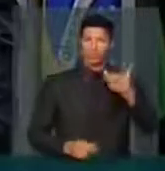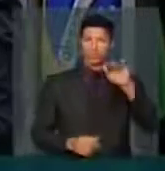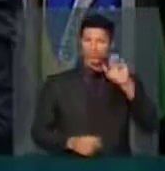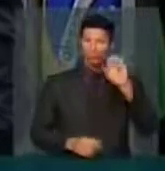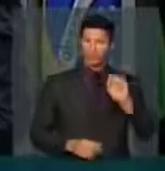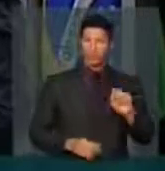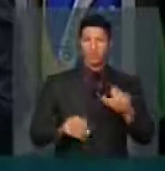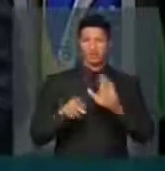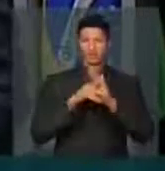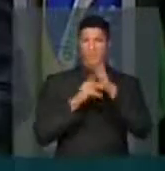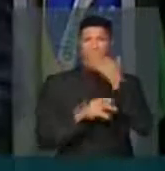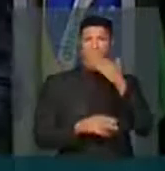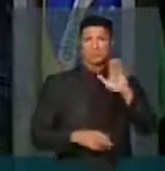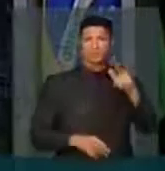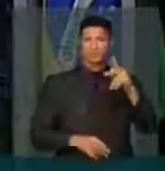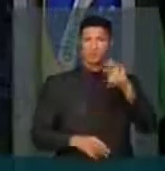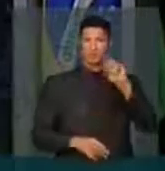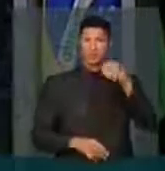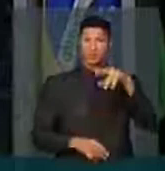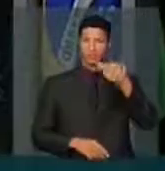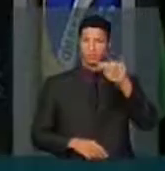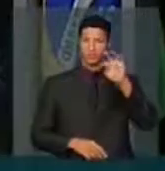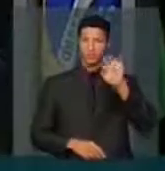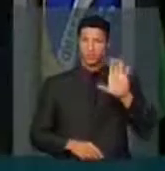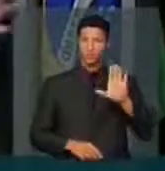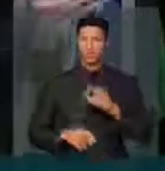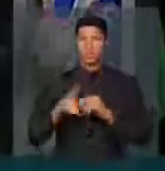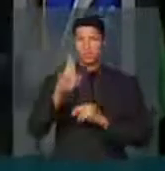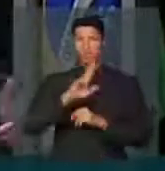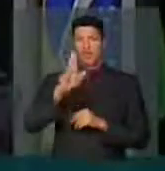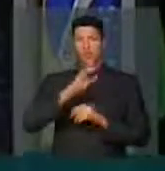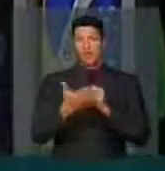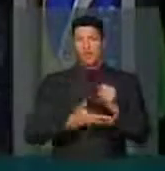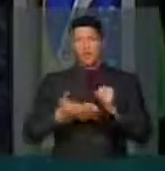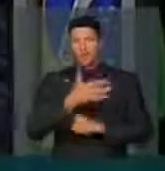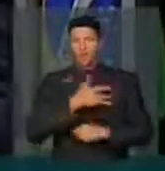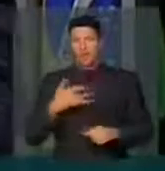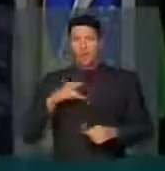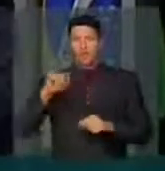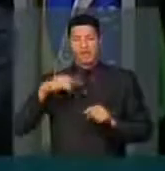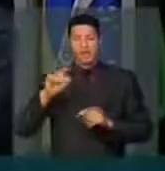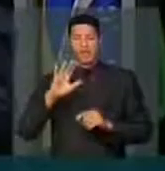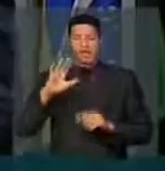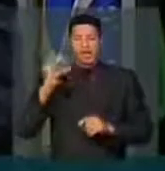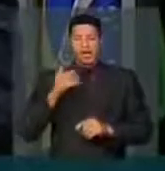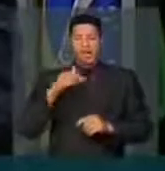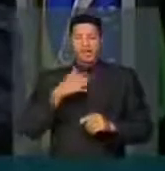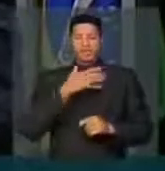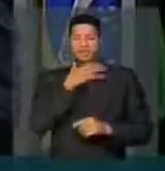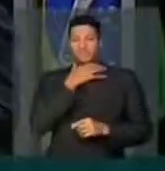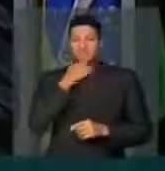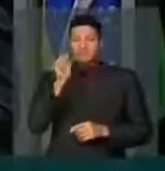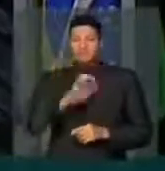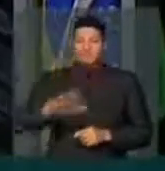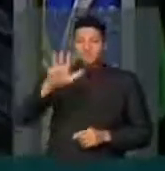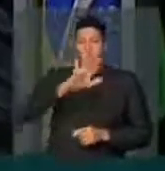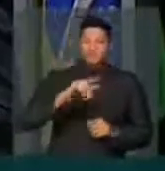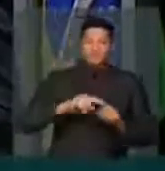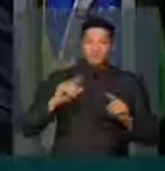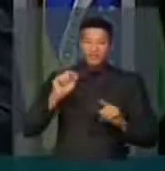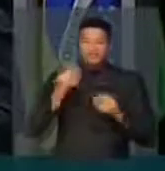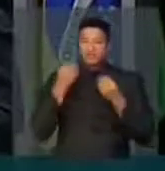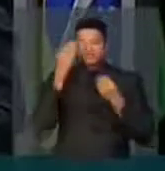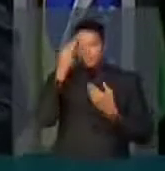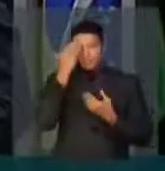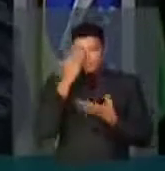promete Pronatec, promete Unidade Básica de Saúde, promete tudo. Depois, o que acontece é um arroxo geral. Agora, o que não dá